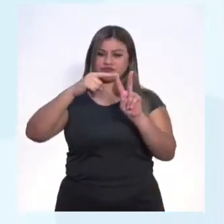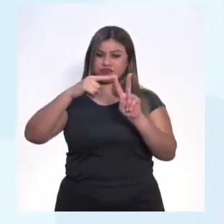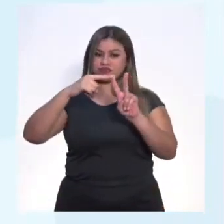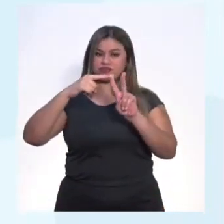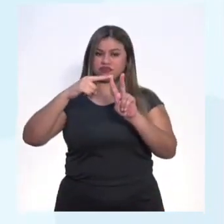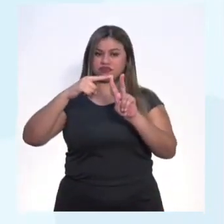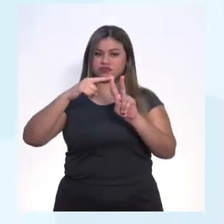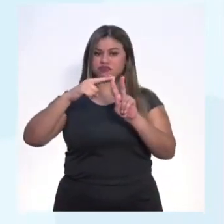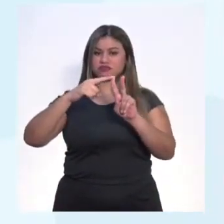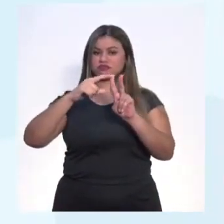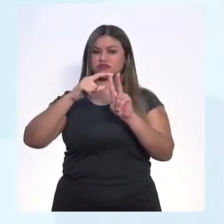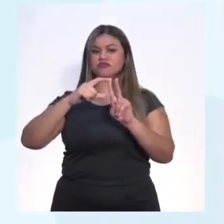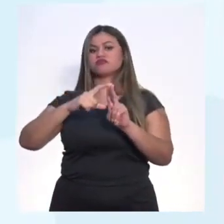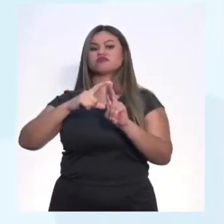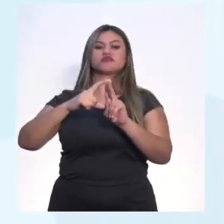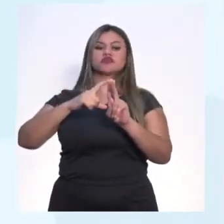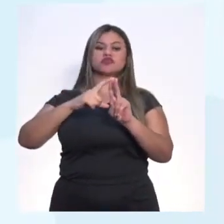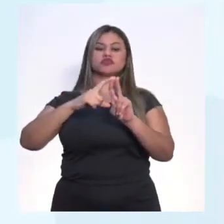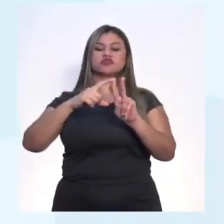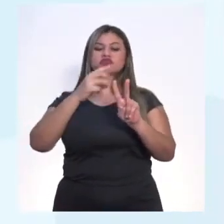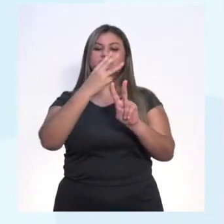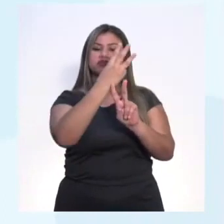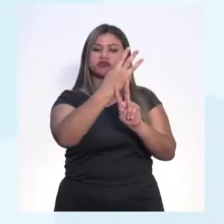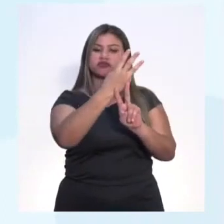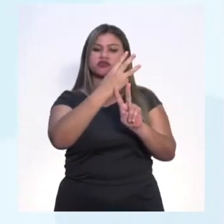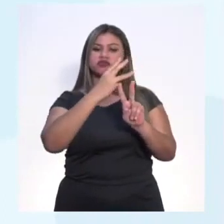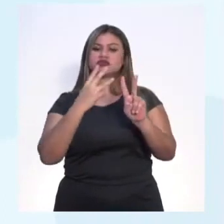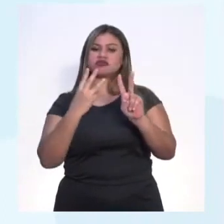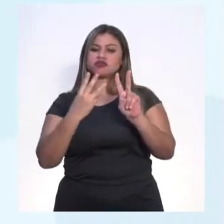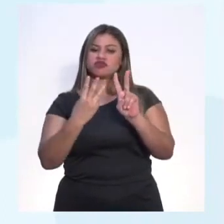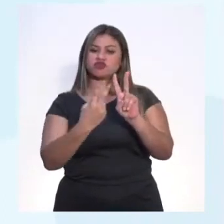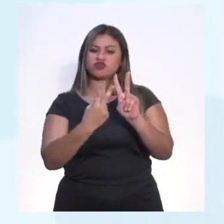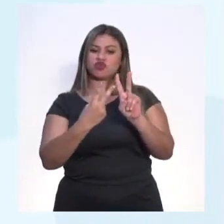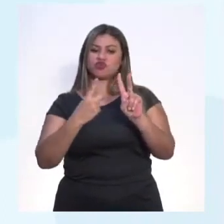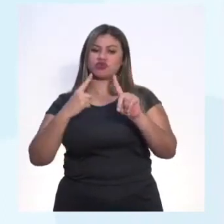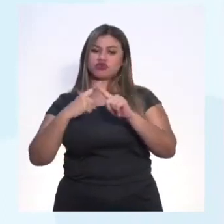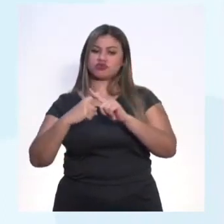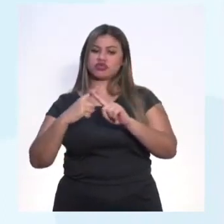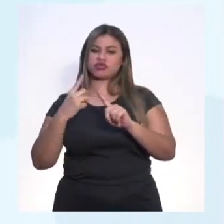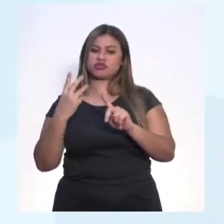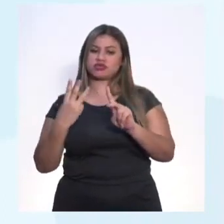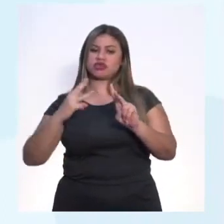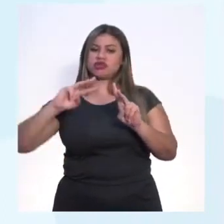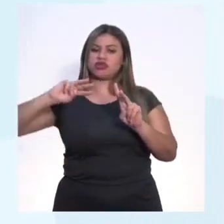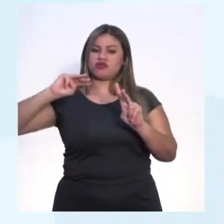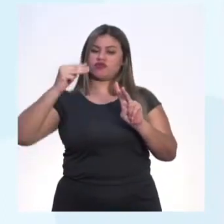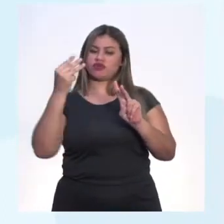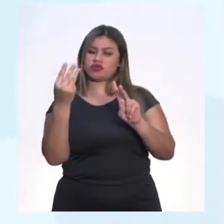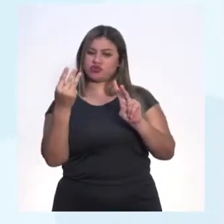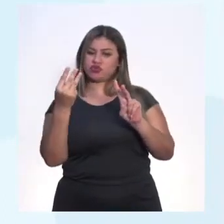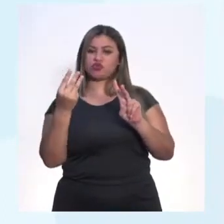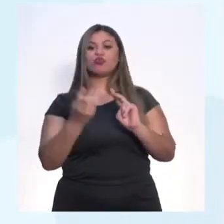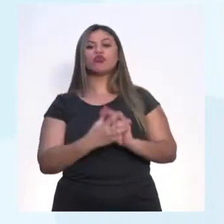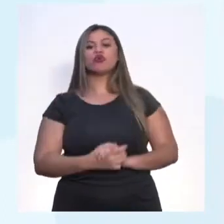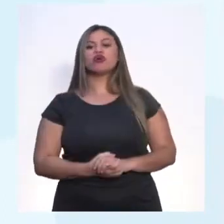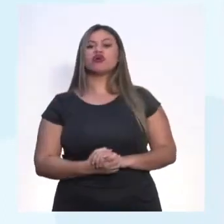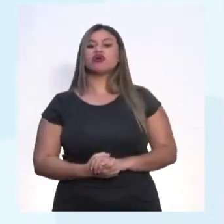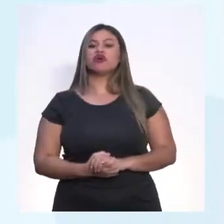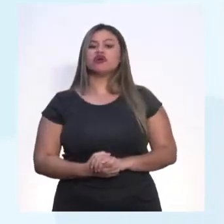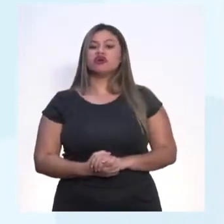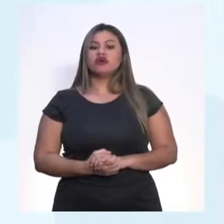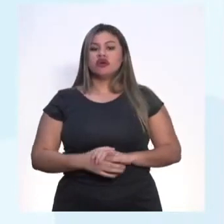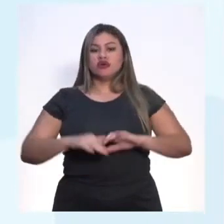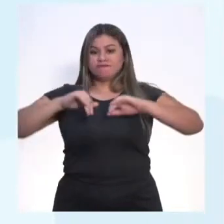raiz. Raiz cúbica de 2 vezes 3 elevado ao cubo.